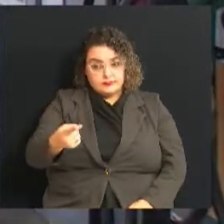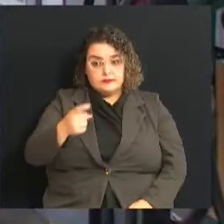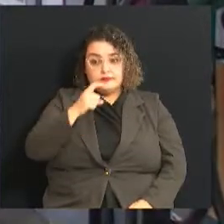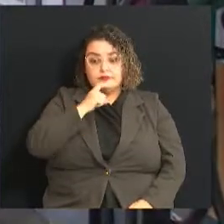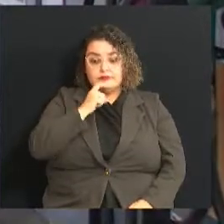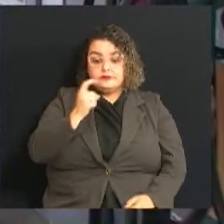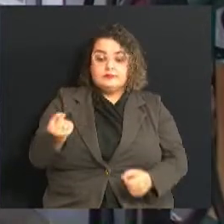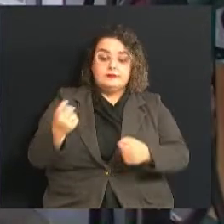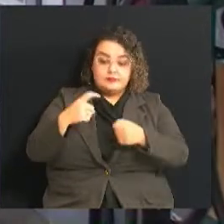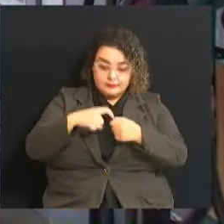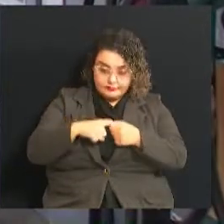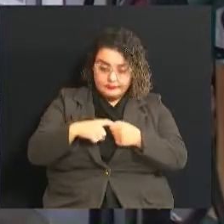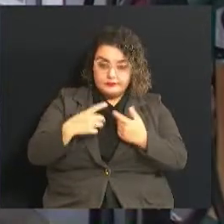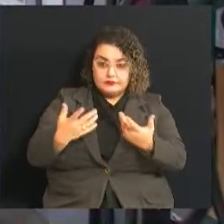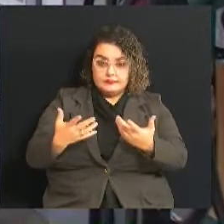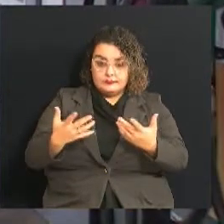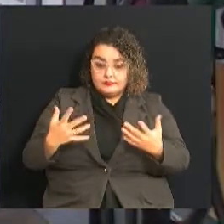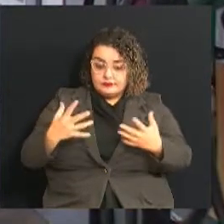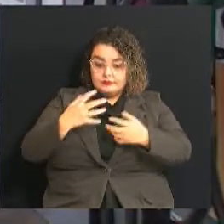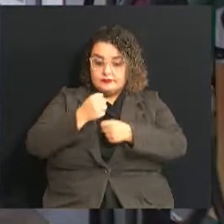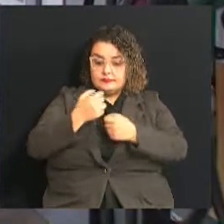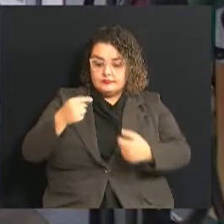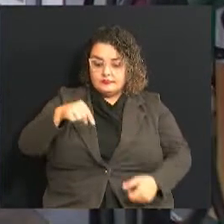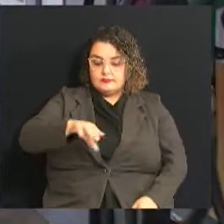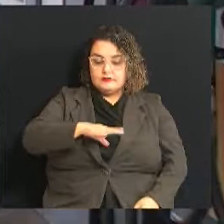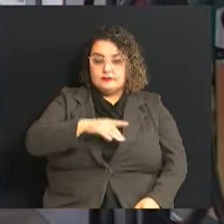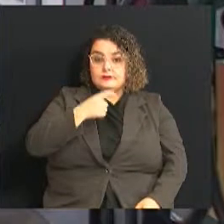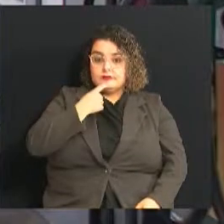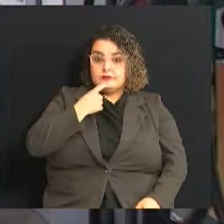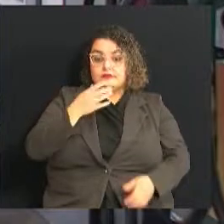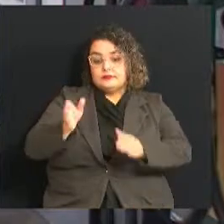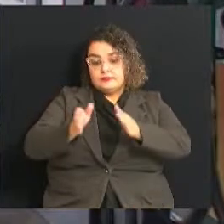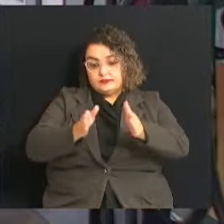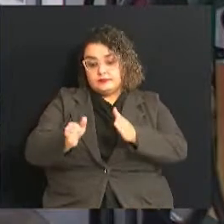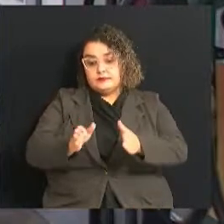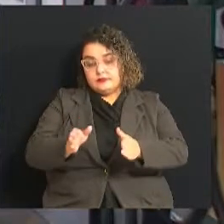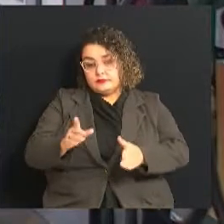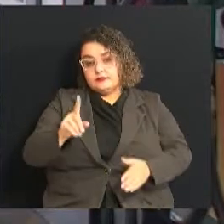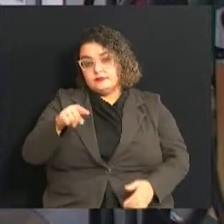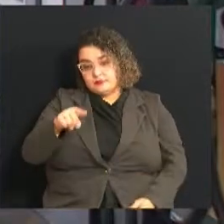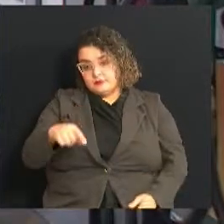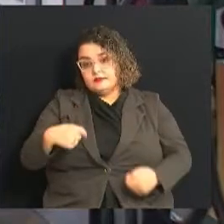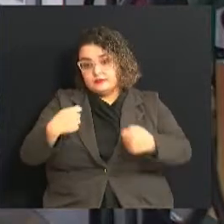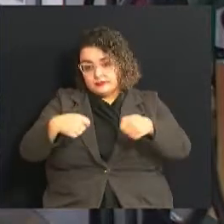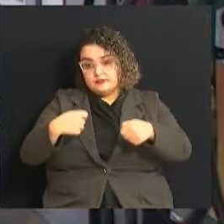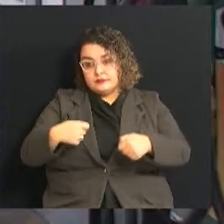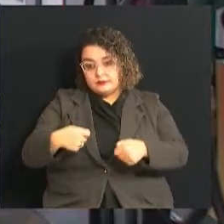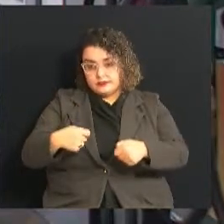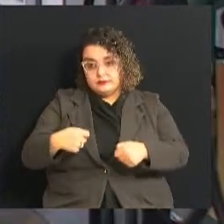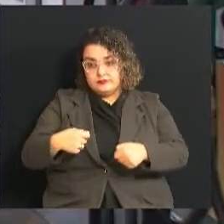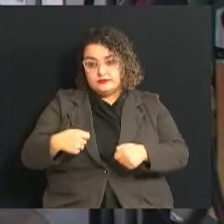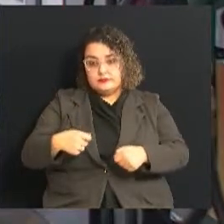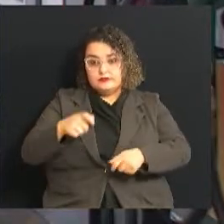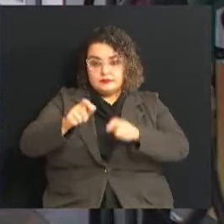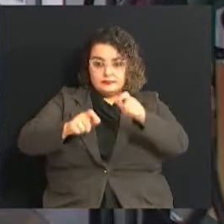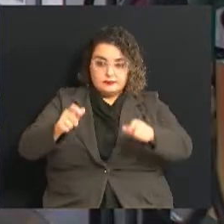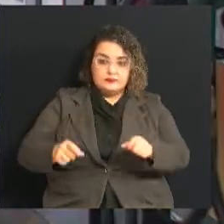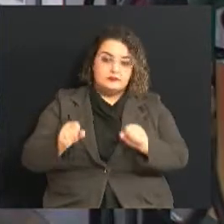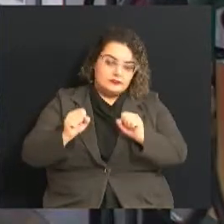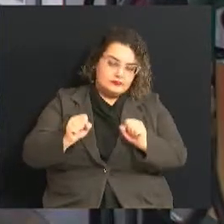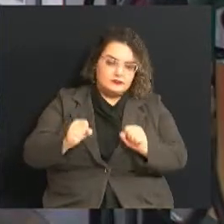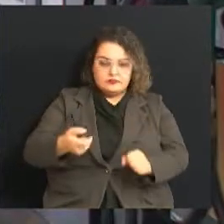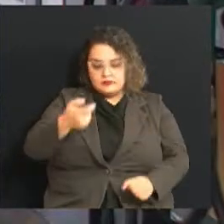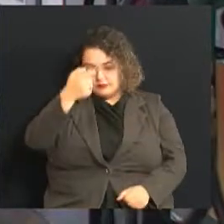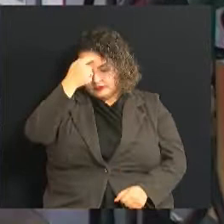aí, contudo, aqui em Campinas. Então é um momento que realmente há necessidade das pessoas que puderem, evidentemente, se conscientizarem